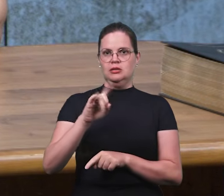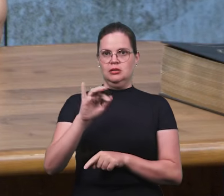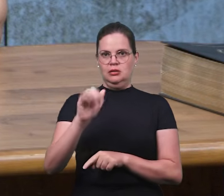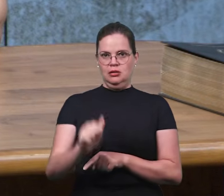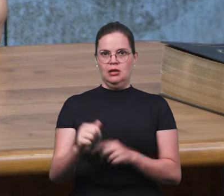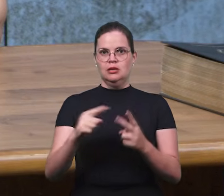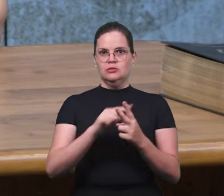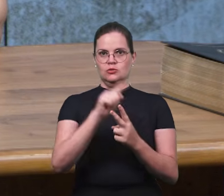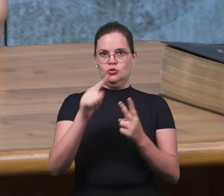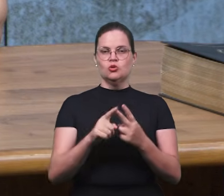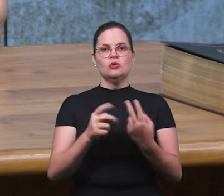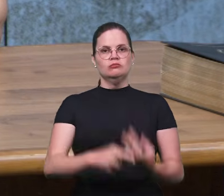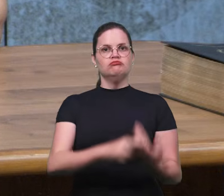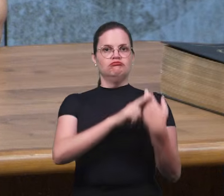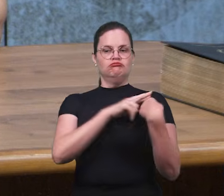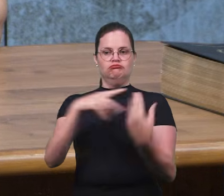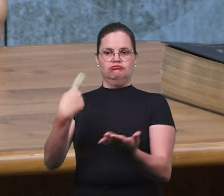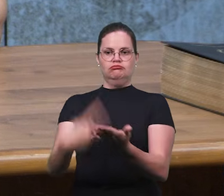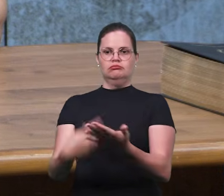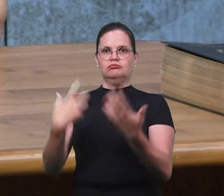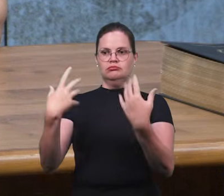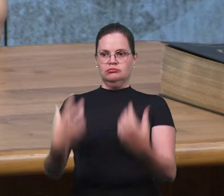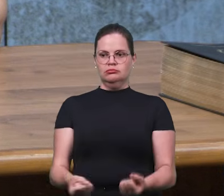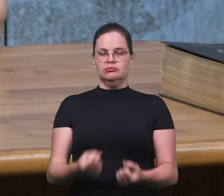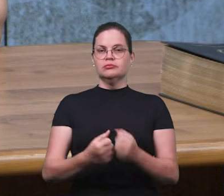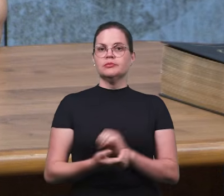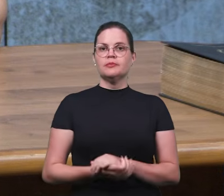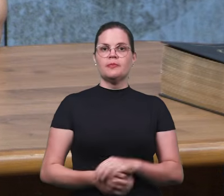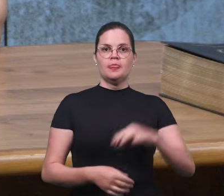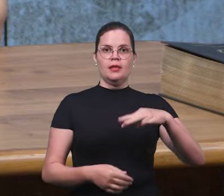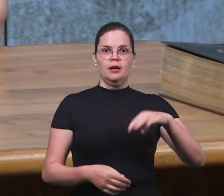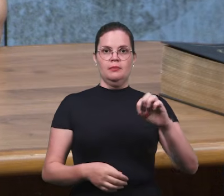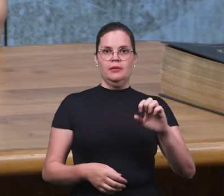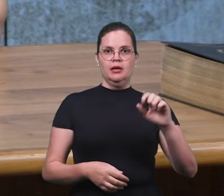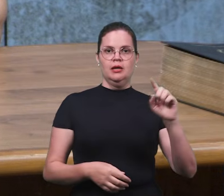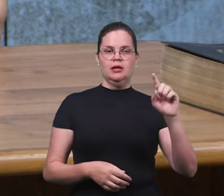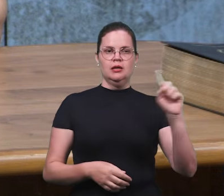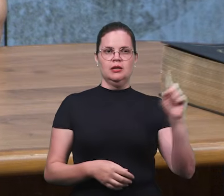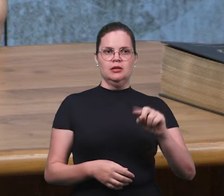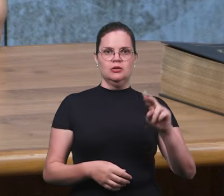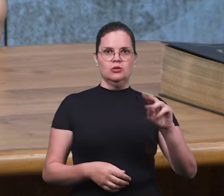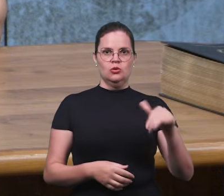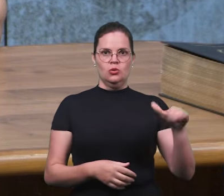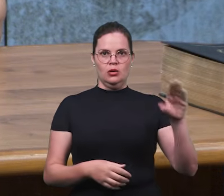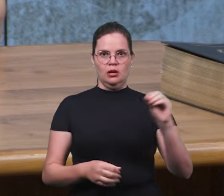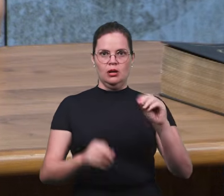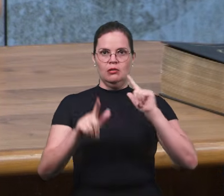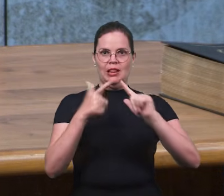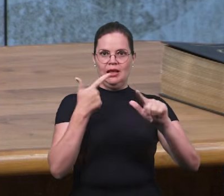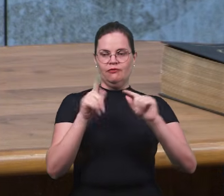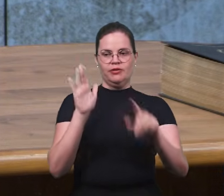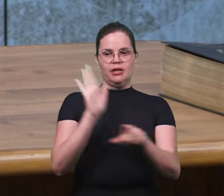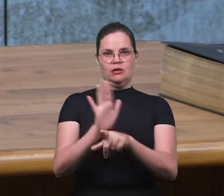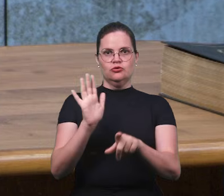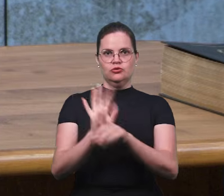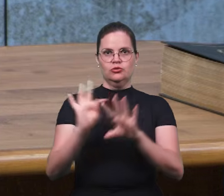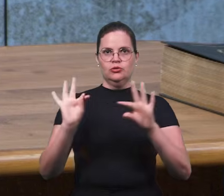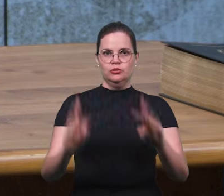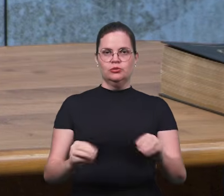sobre este negócio. E Mesulão e Sabetai, levita, os ajudaram.